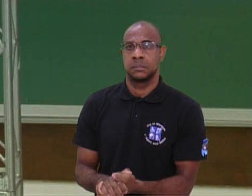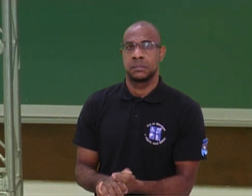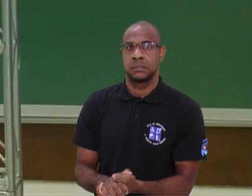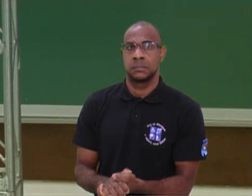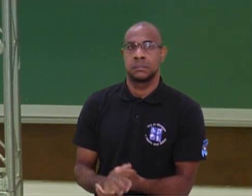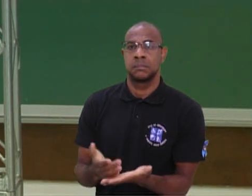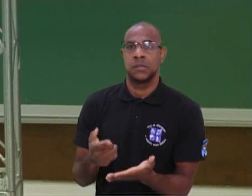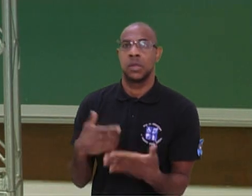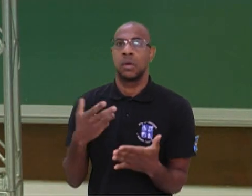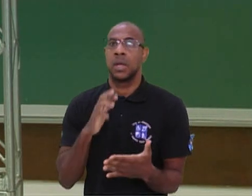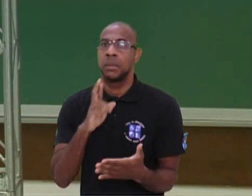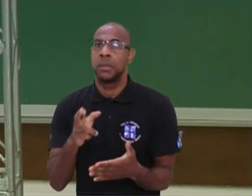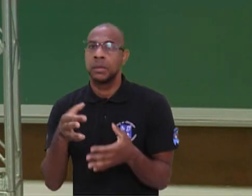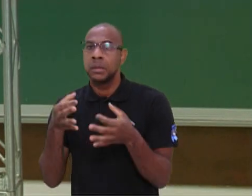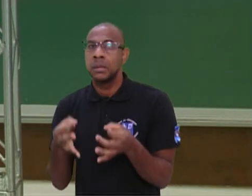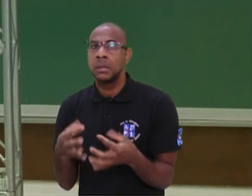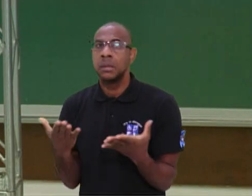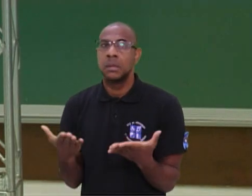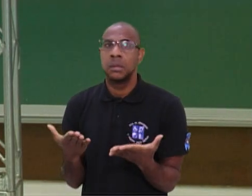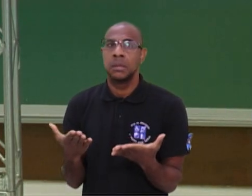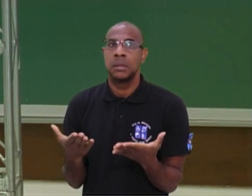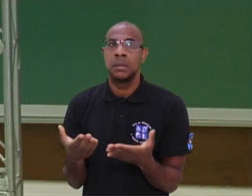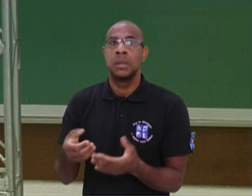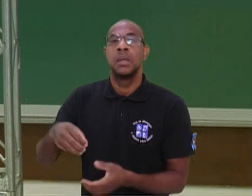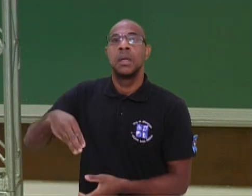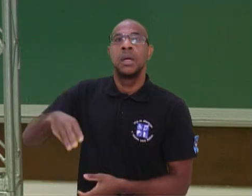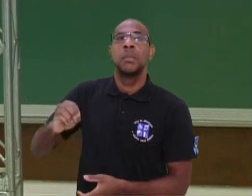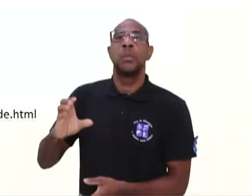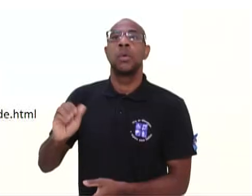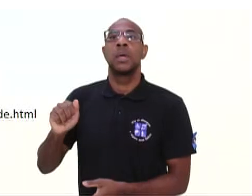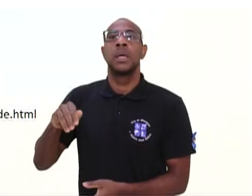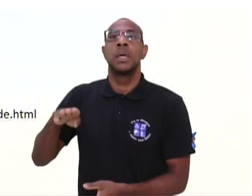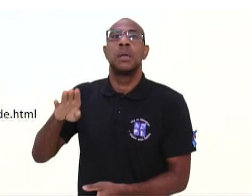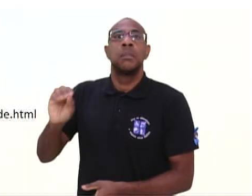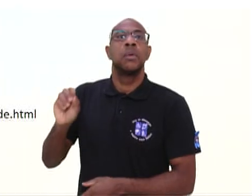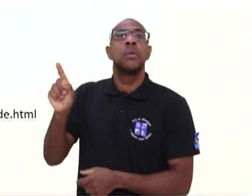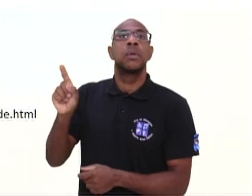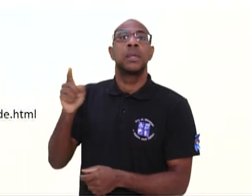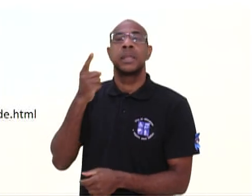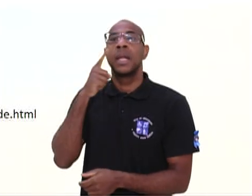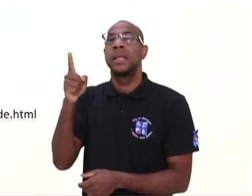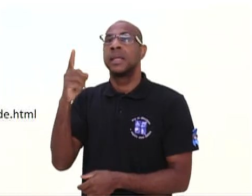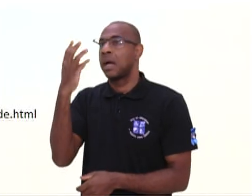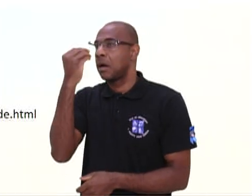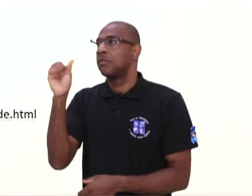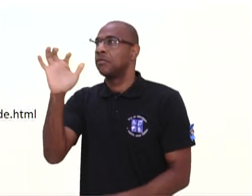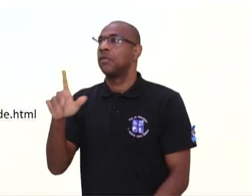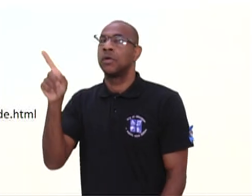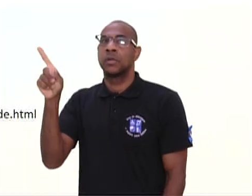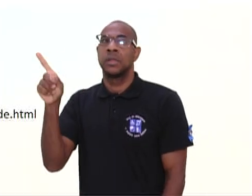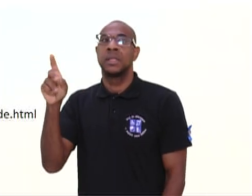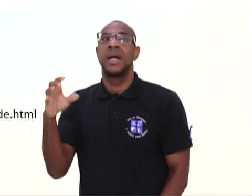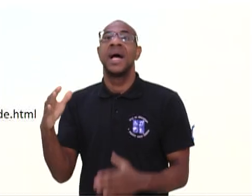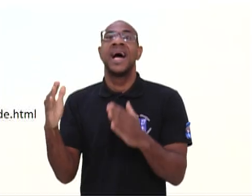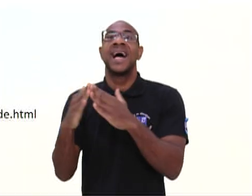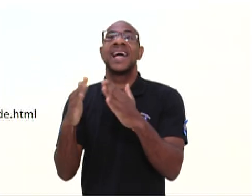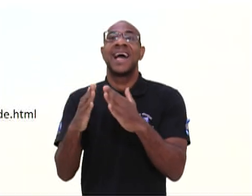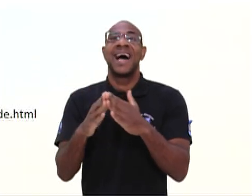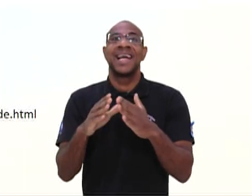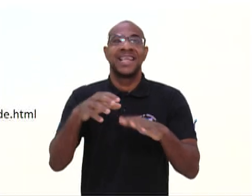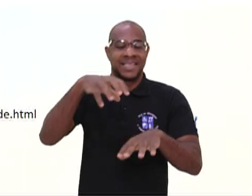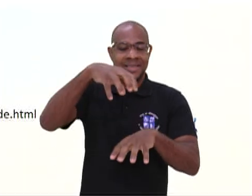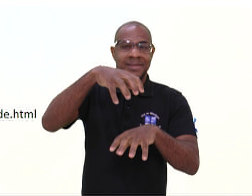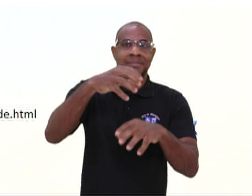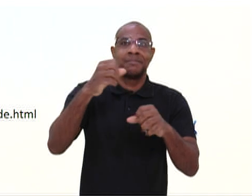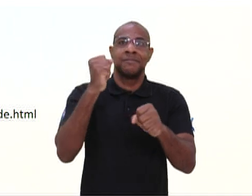Gente, qual que é a resposta correta? Mucambos. O que são mucambos, minha gente? Está aqui uma imagem. São casas erguidas em palafitas